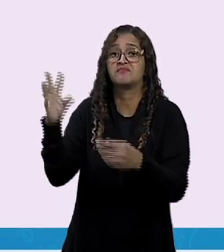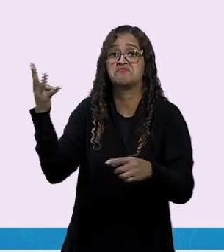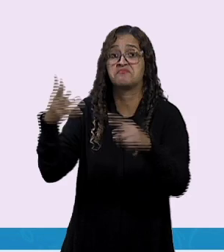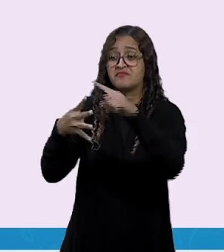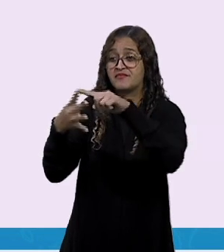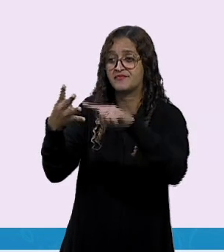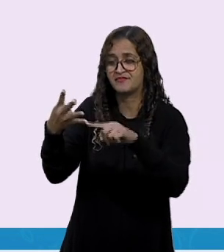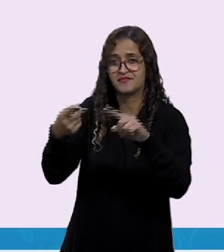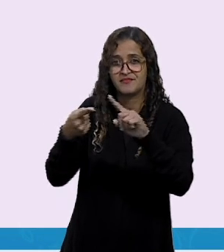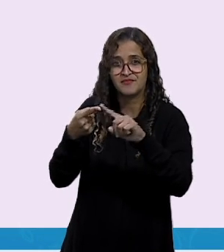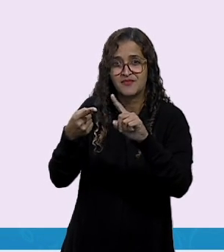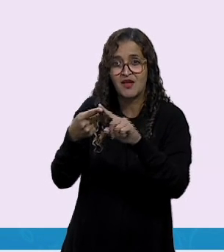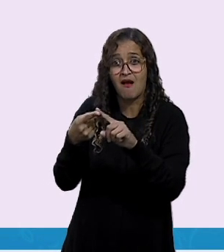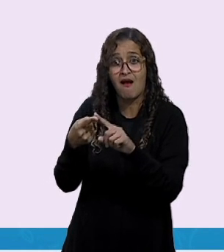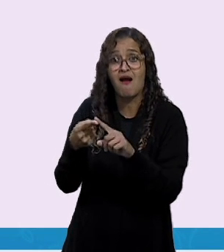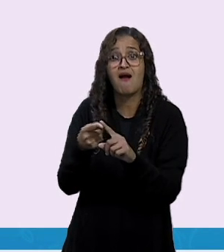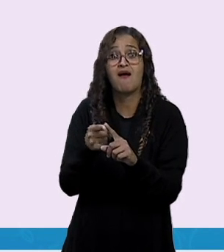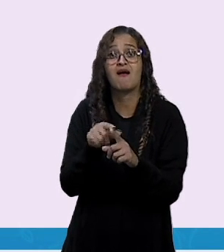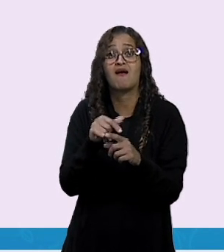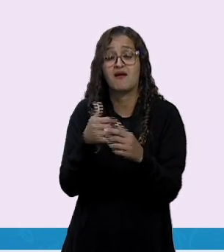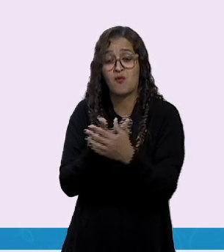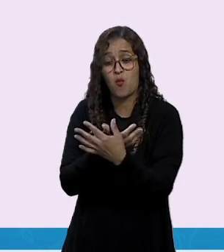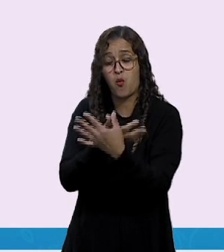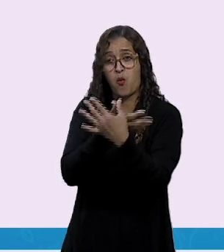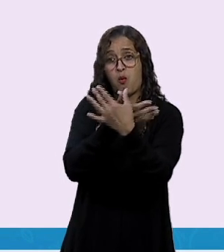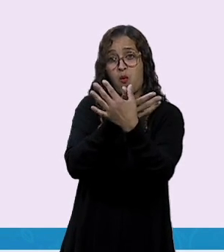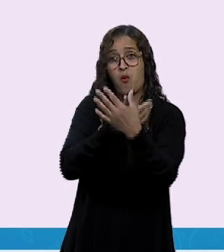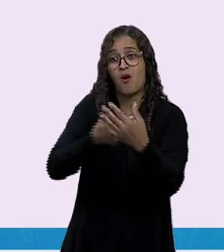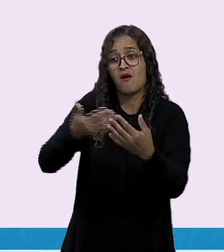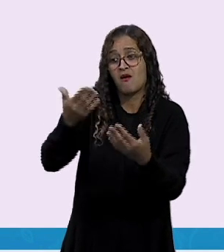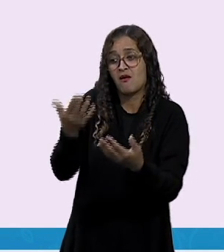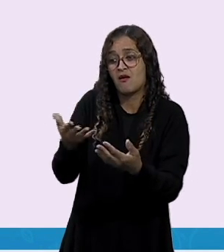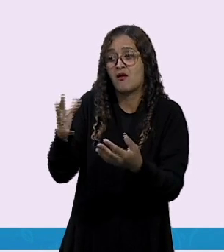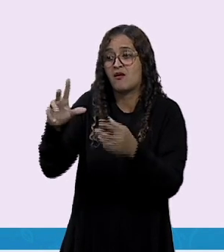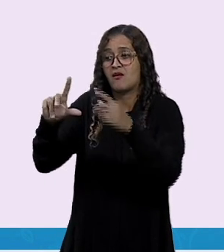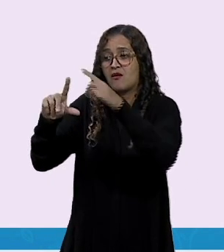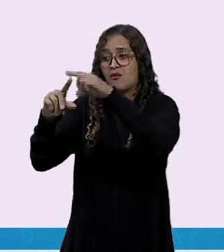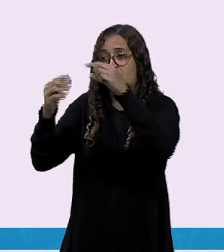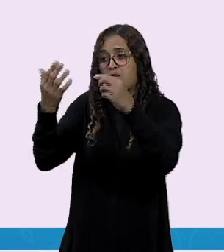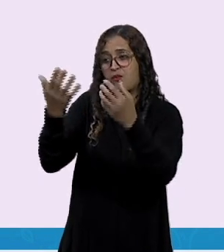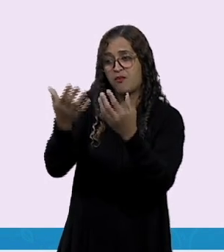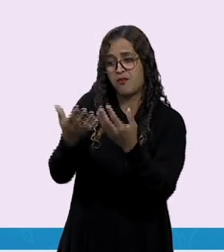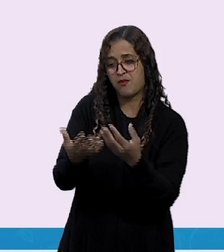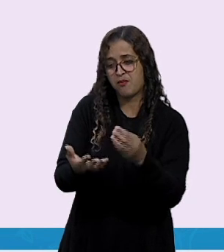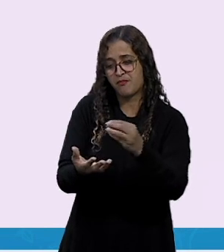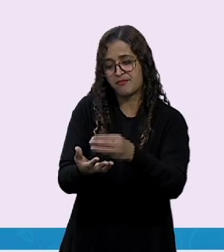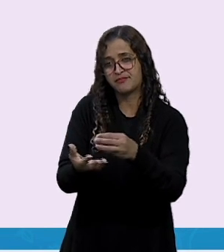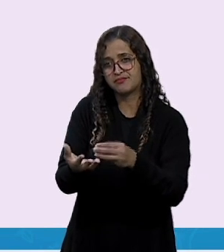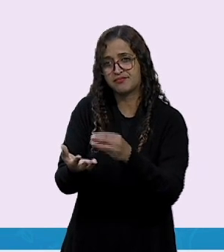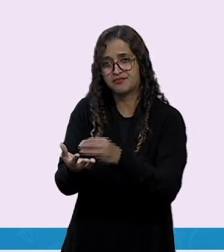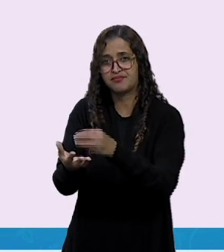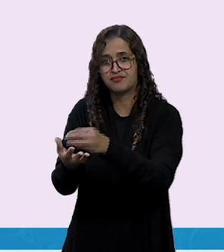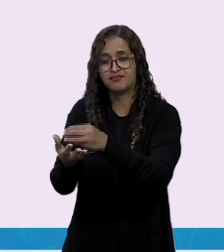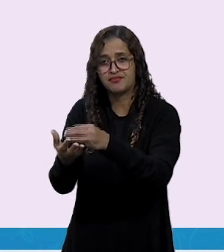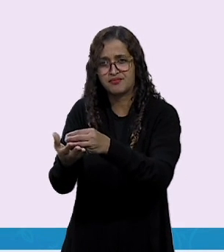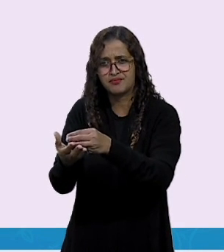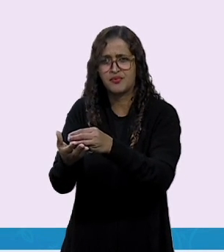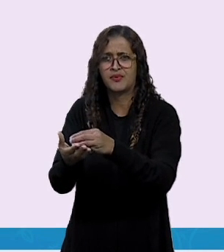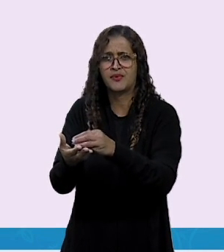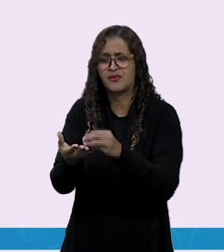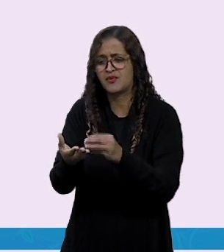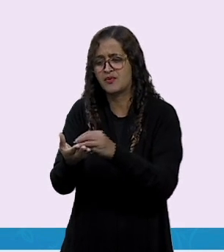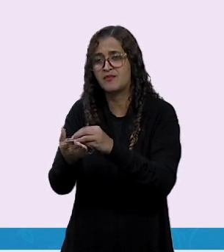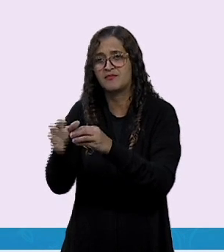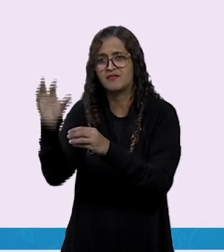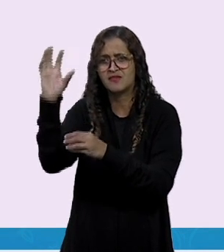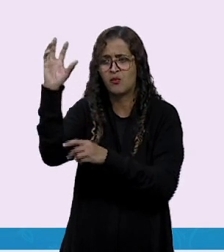depositados na folha. Muito bem. A segunda, qual a segunda fase? Depois que esses ovos, né, eclodem, aí